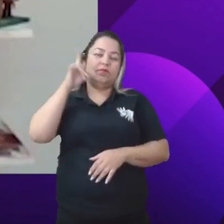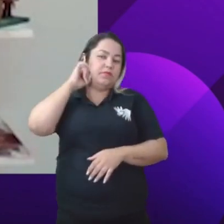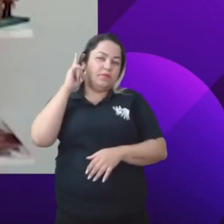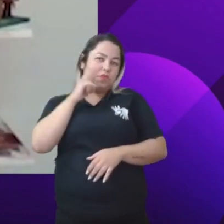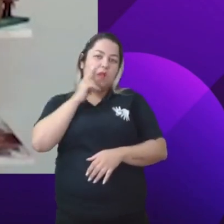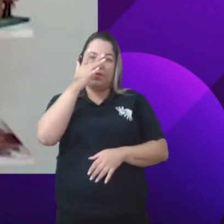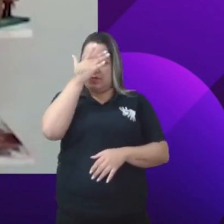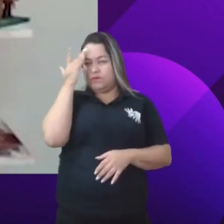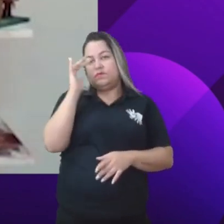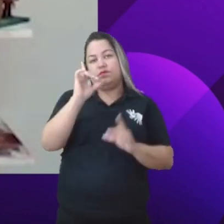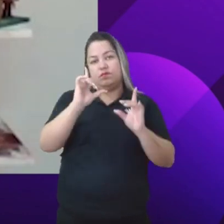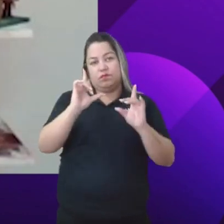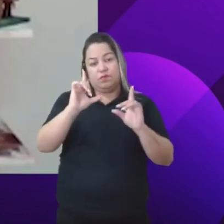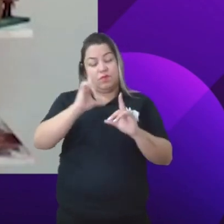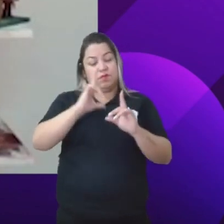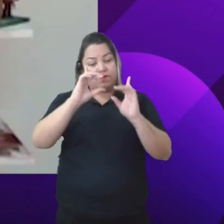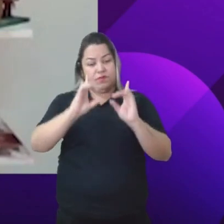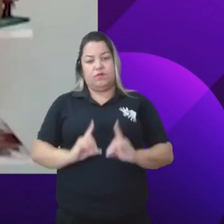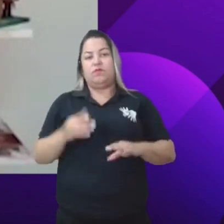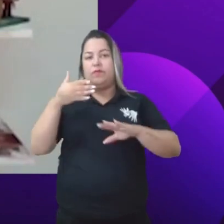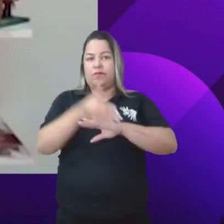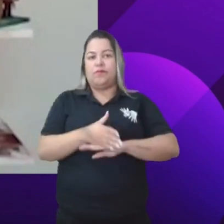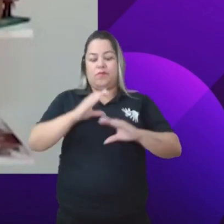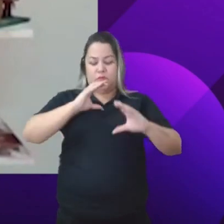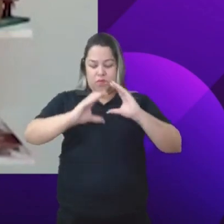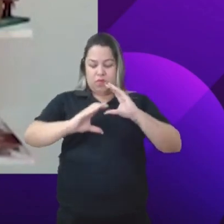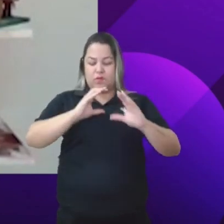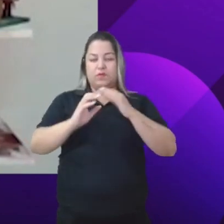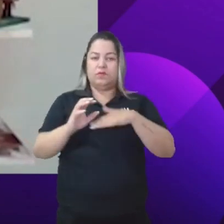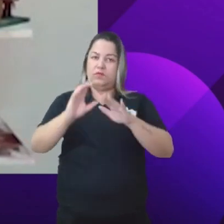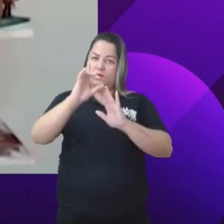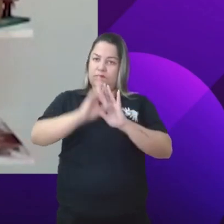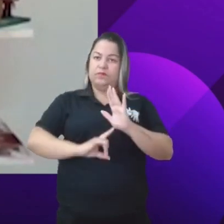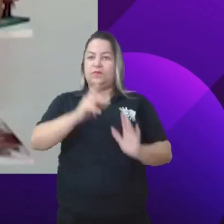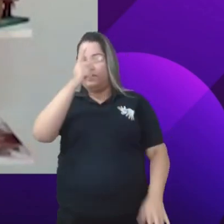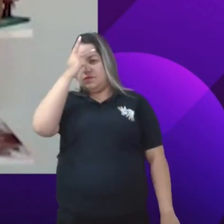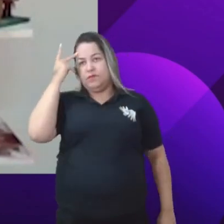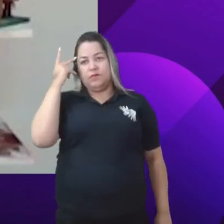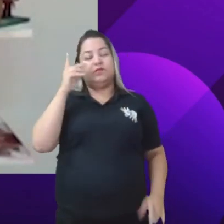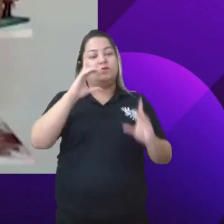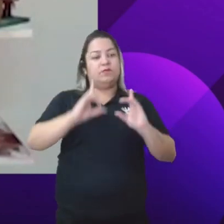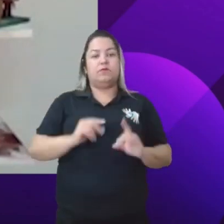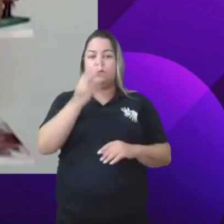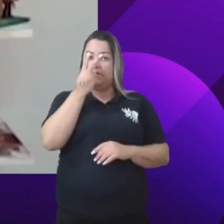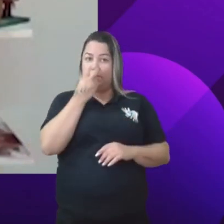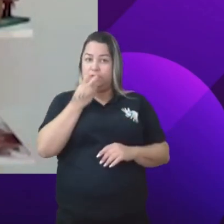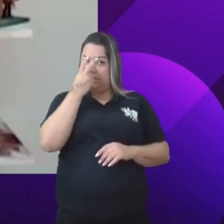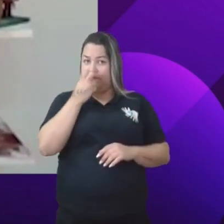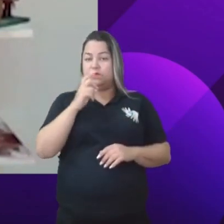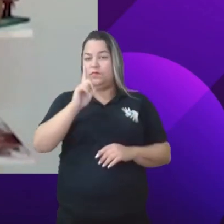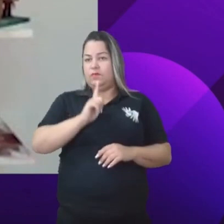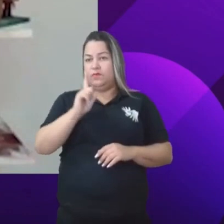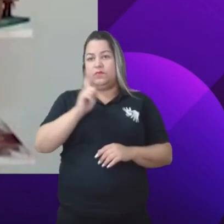com deficiência, o direito da população surda ter um acesso comunicacional, o direito da população com deficiência, pessoas cegas e tal, terem